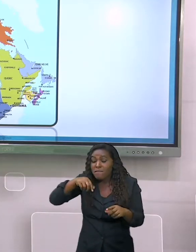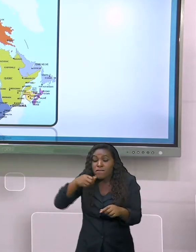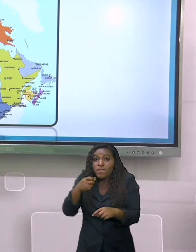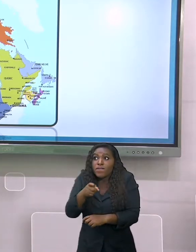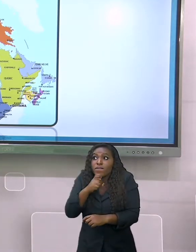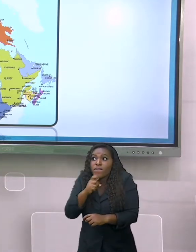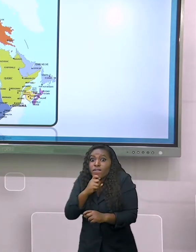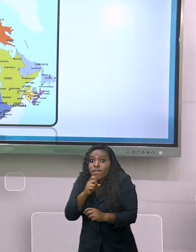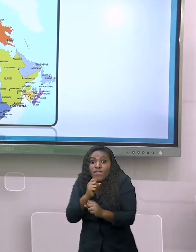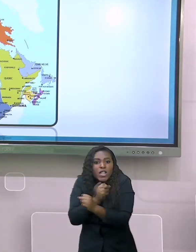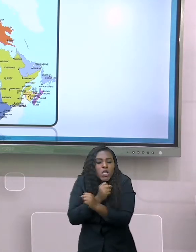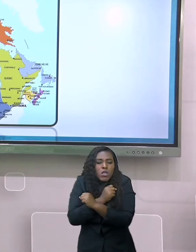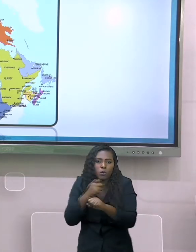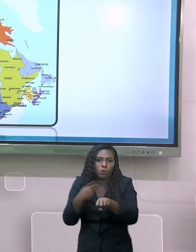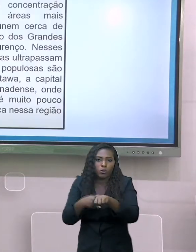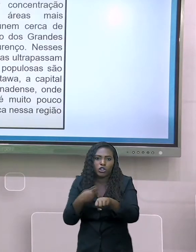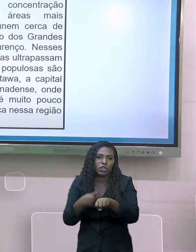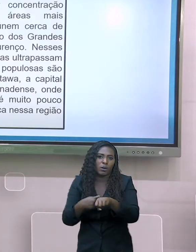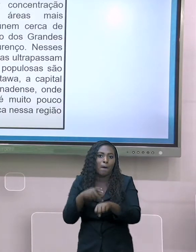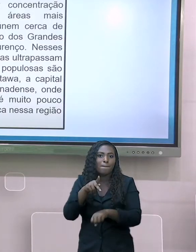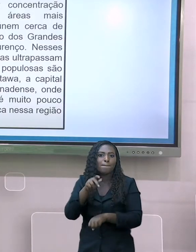polar.